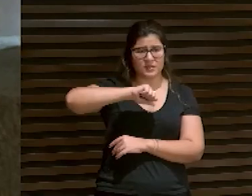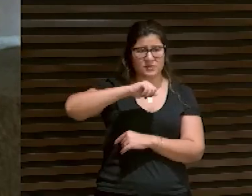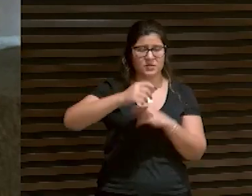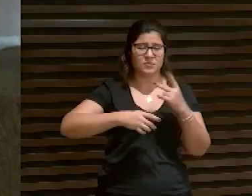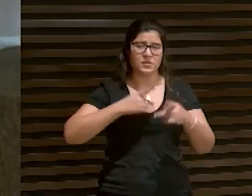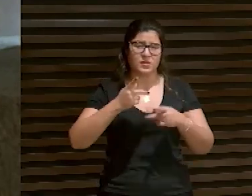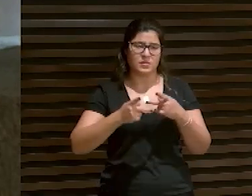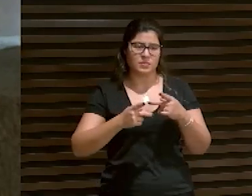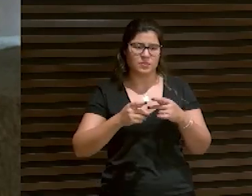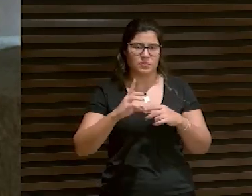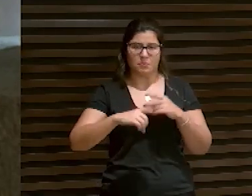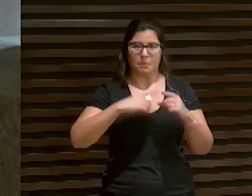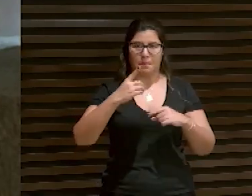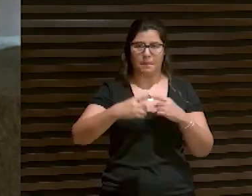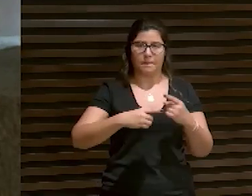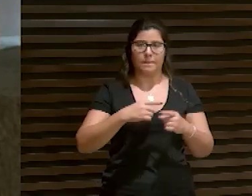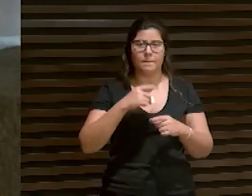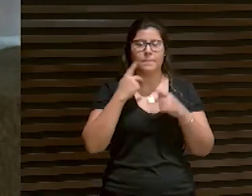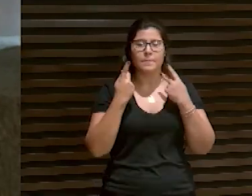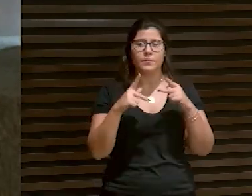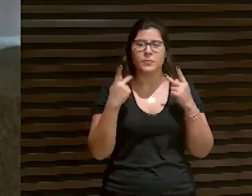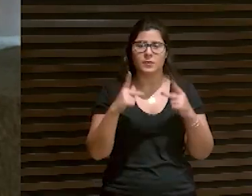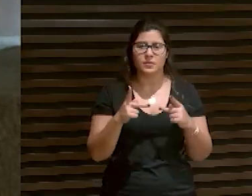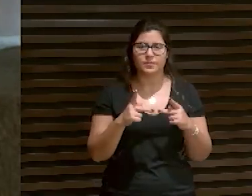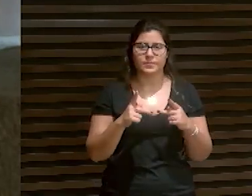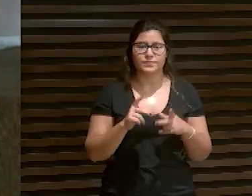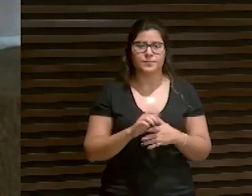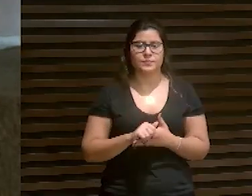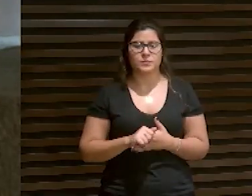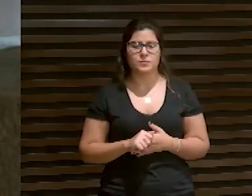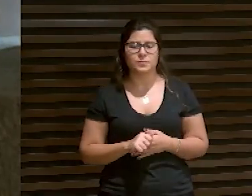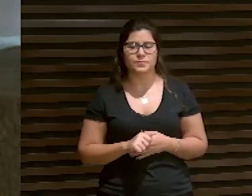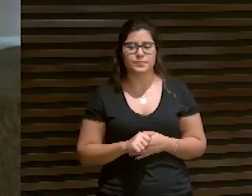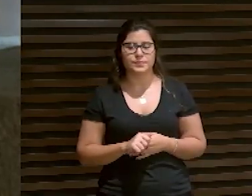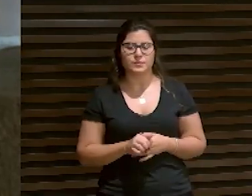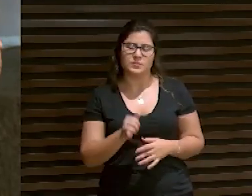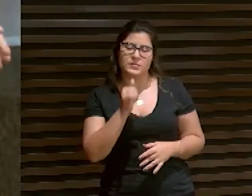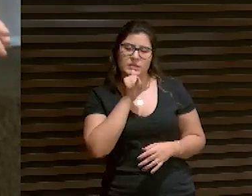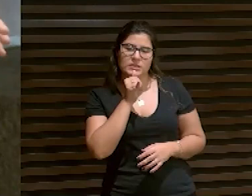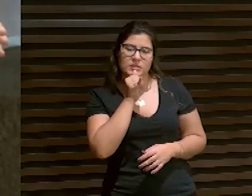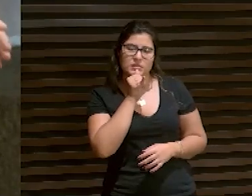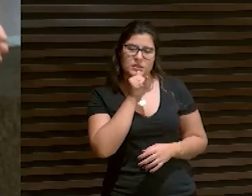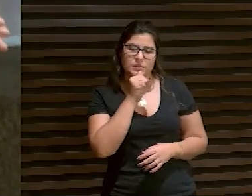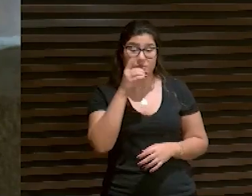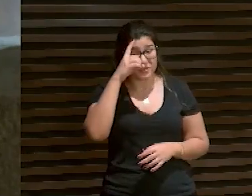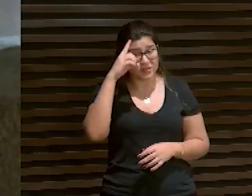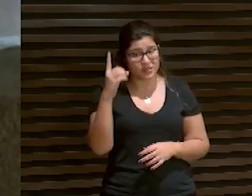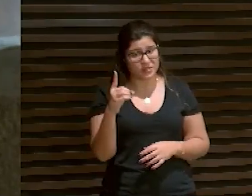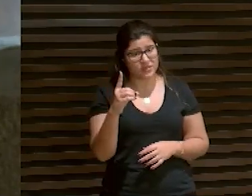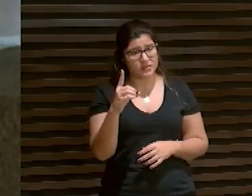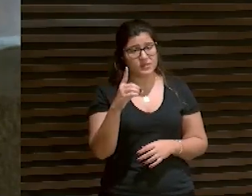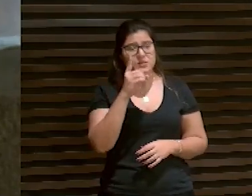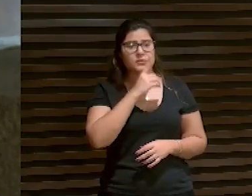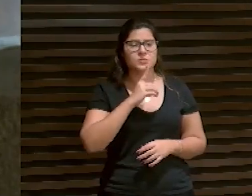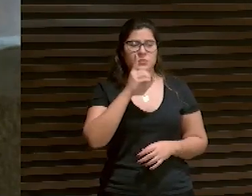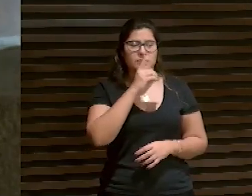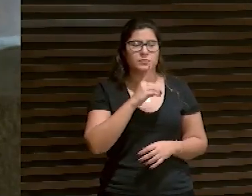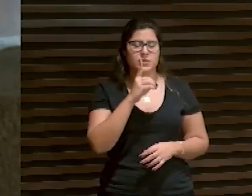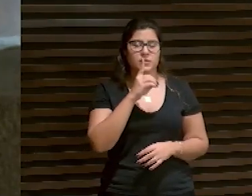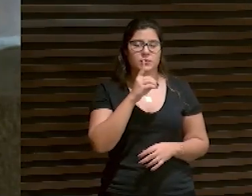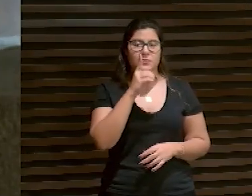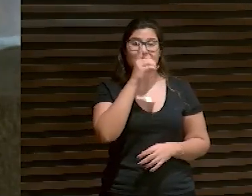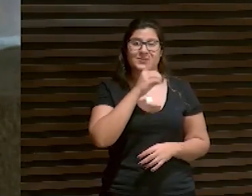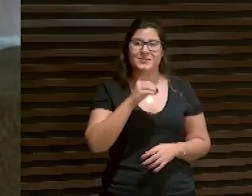assim. Como, por exemplo, quando o dia do domingo é o dia que o pastor fica mais feliz,